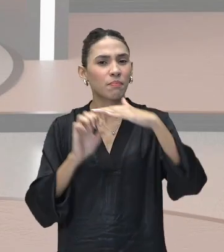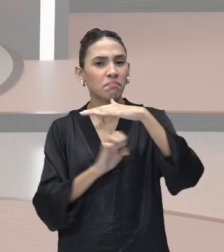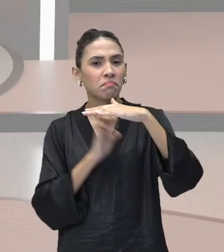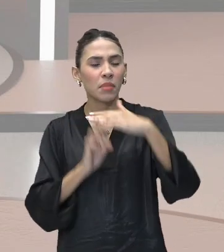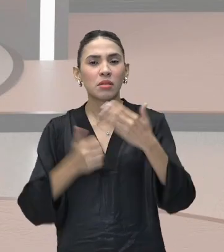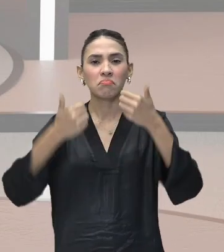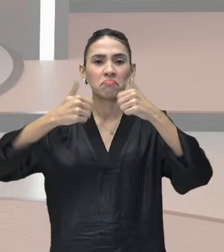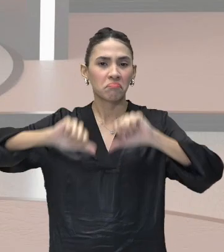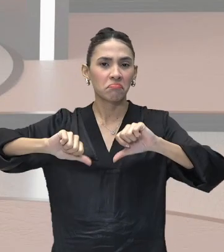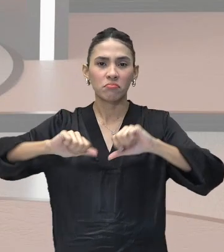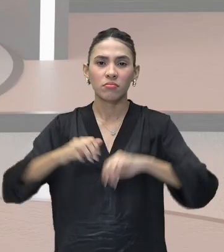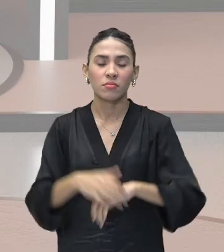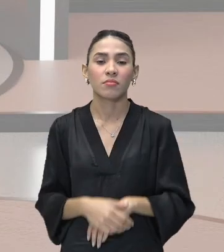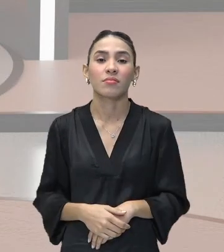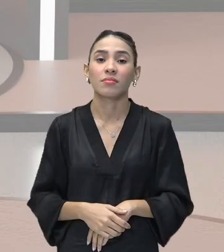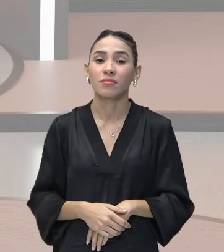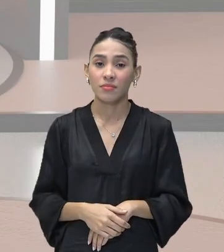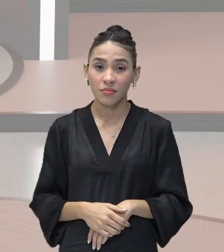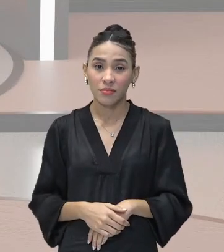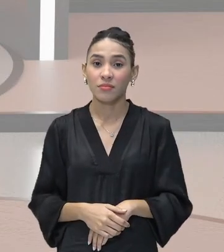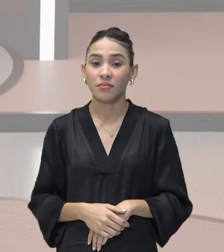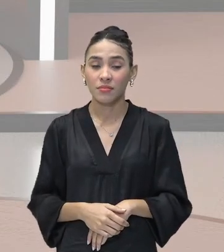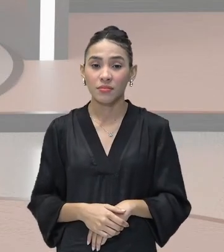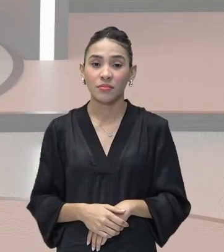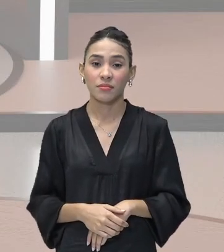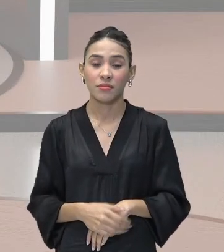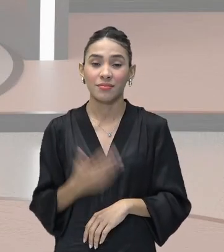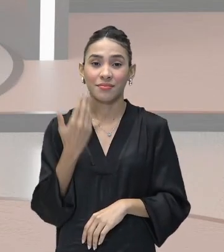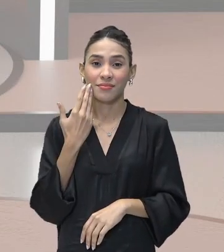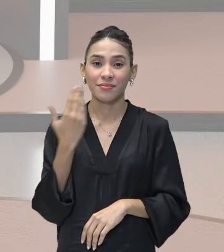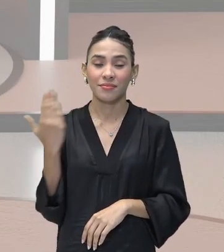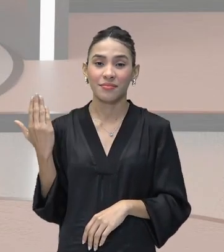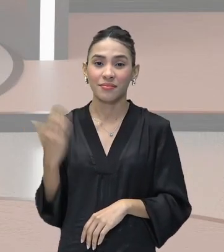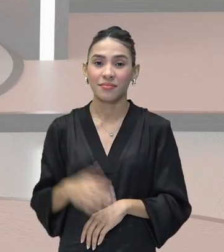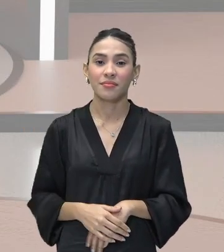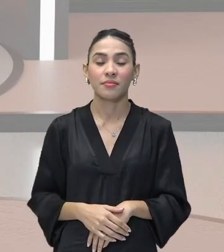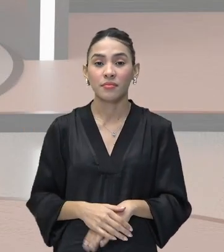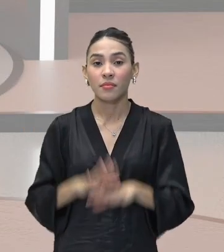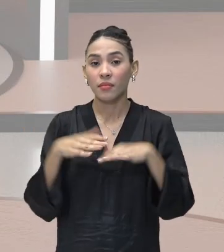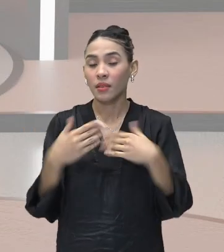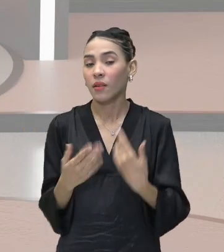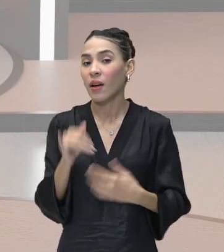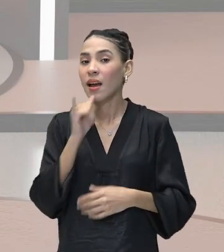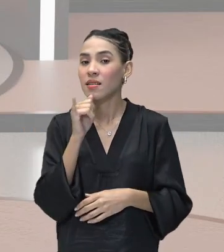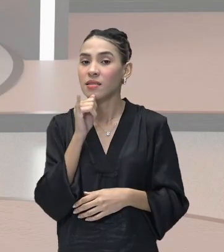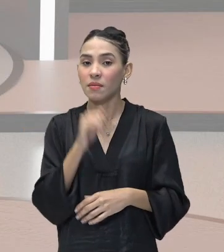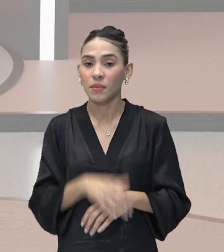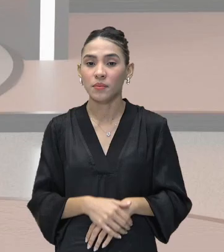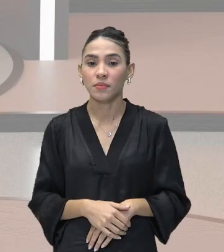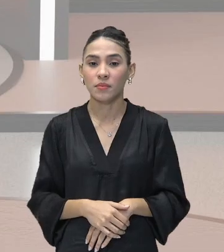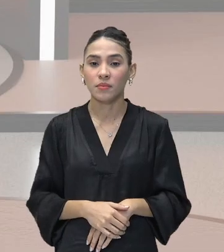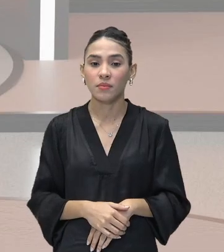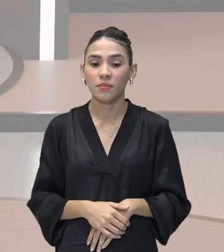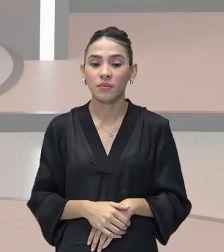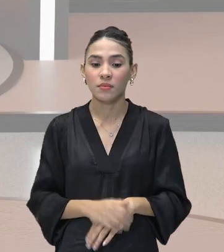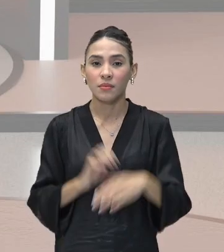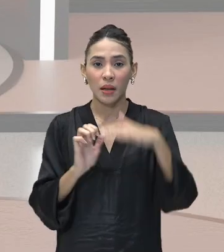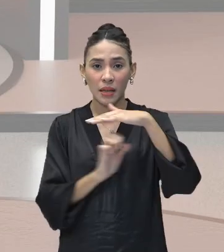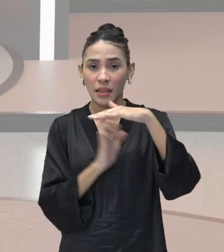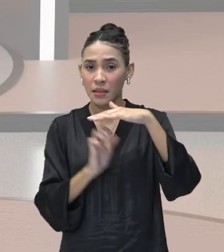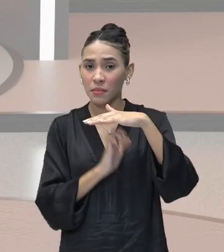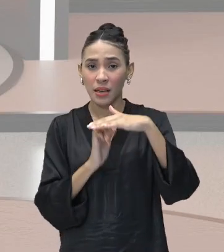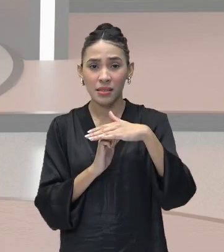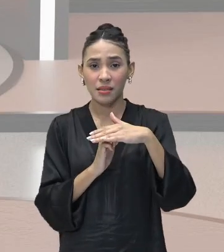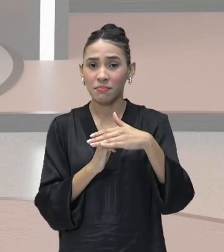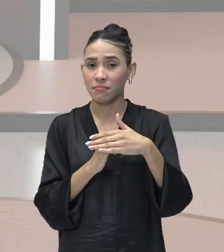falecer? É exatamente isso que está dizendo, né? E a falência é o quê? Ser destruída ali, a